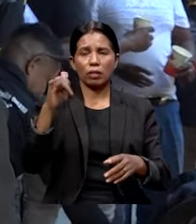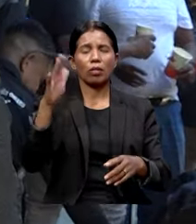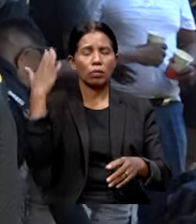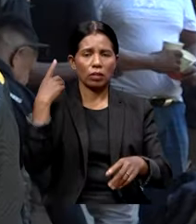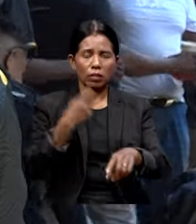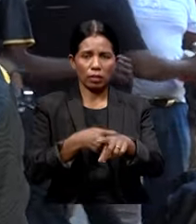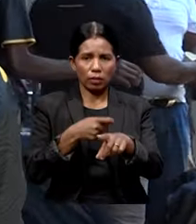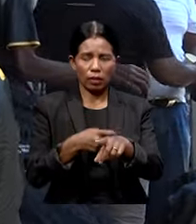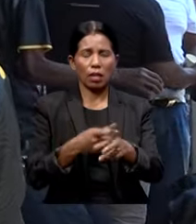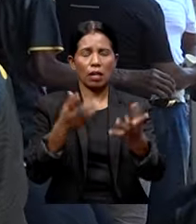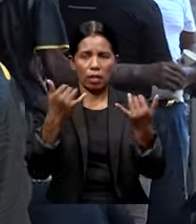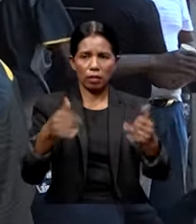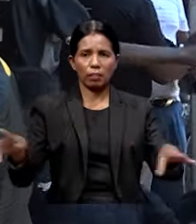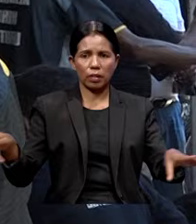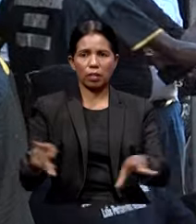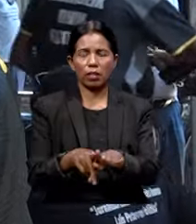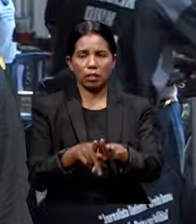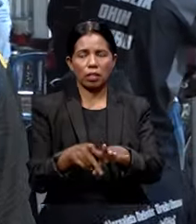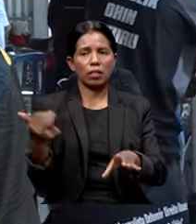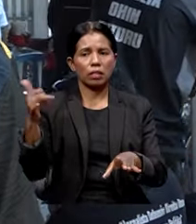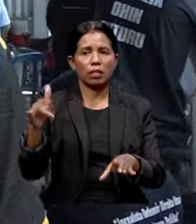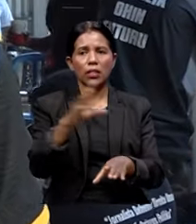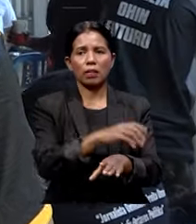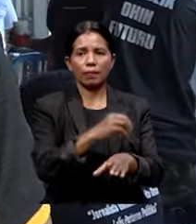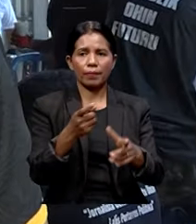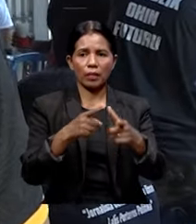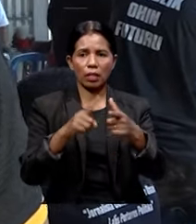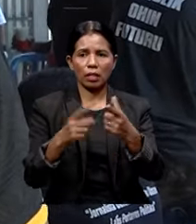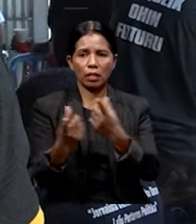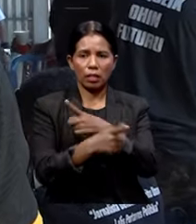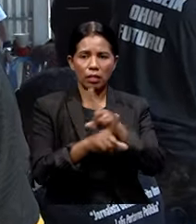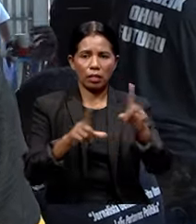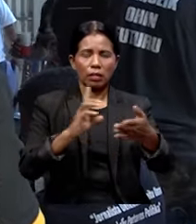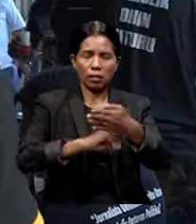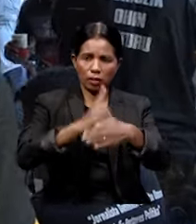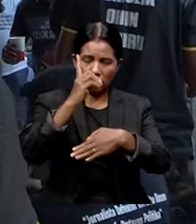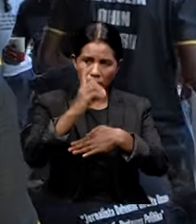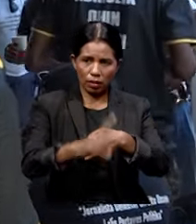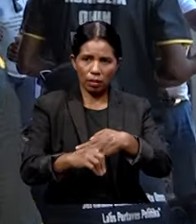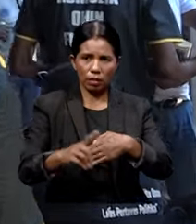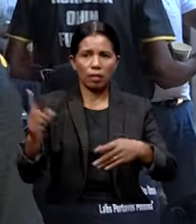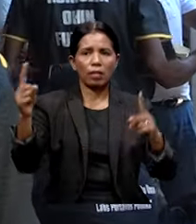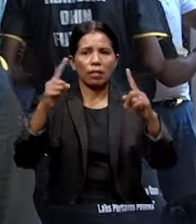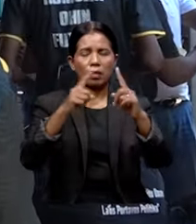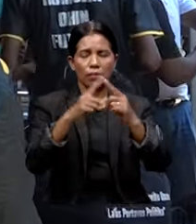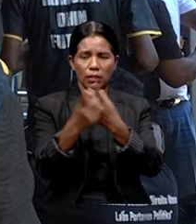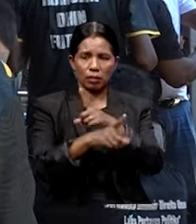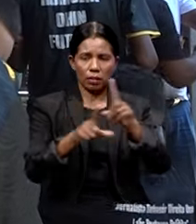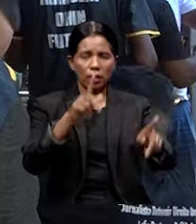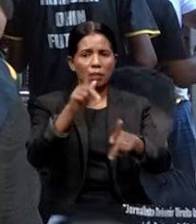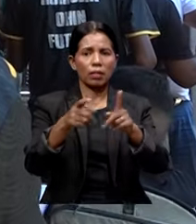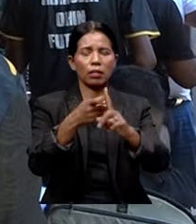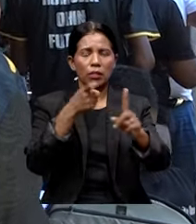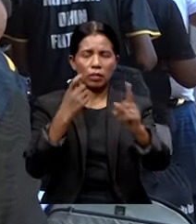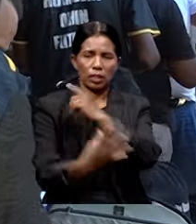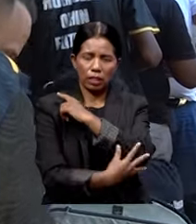de existência, agora, participação de cidadania e a luta para desenvolvimento, luta para libertação do povo, o Sikiak no